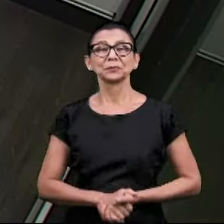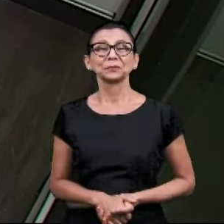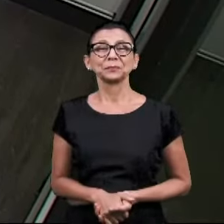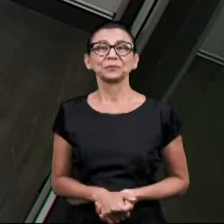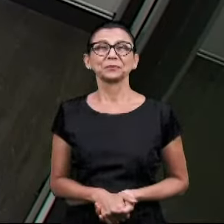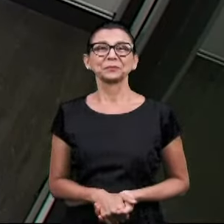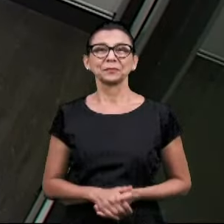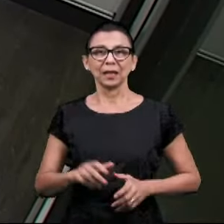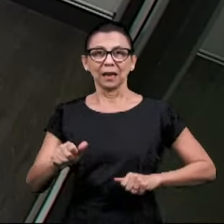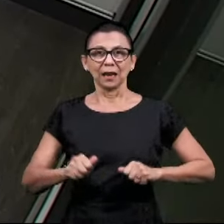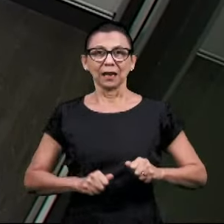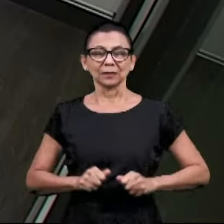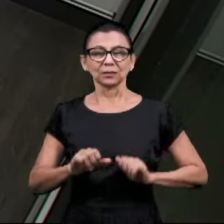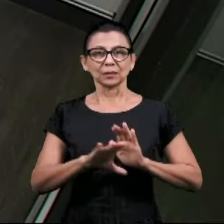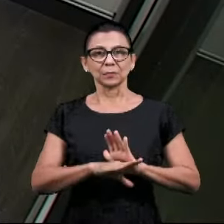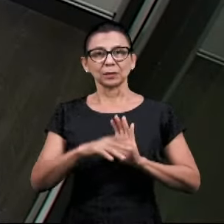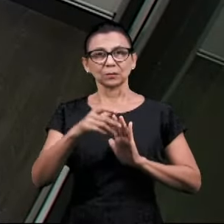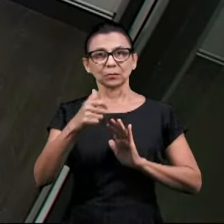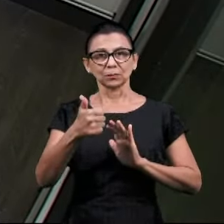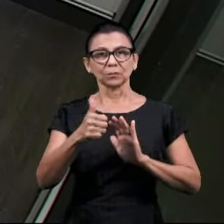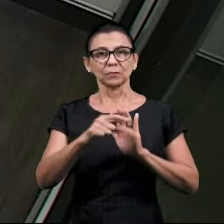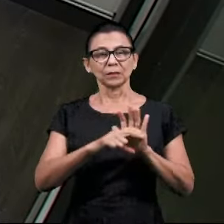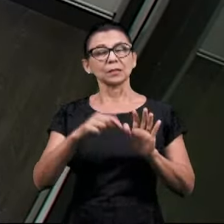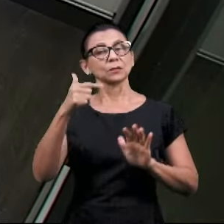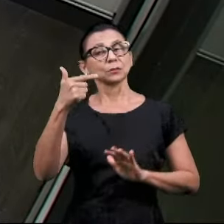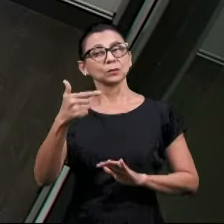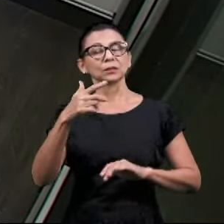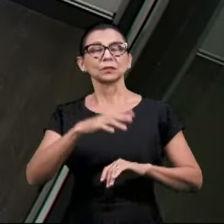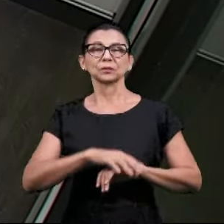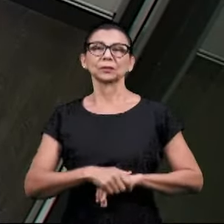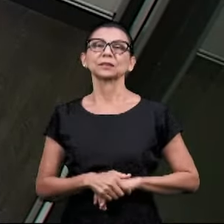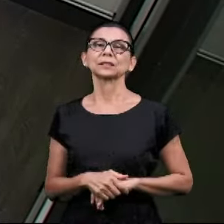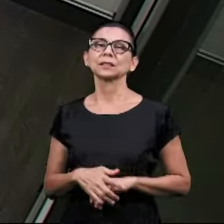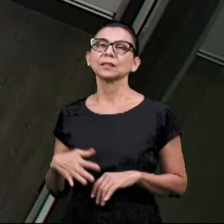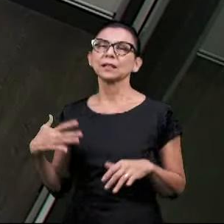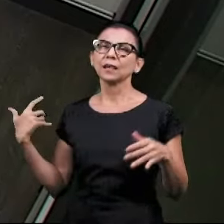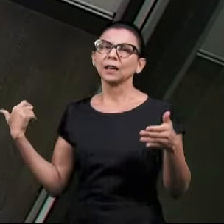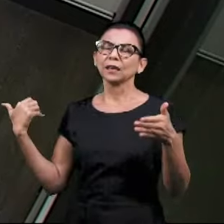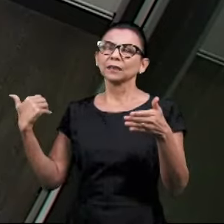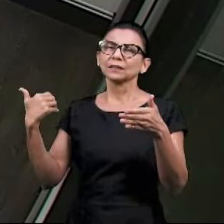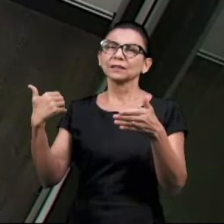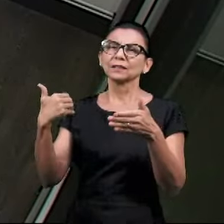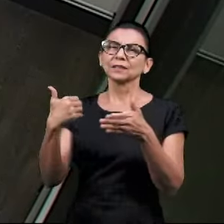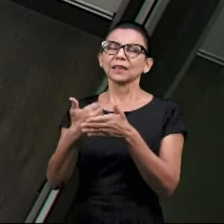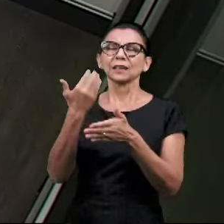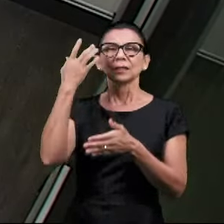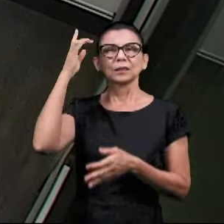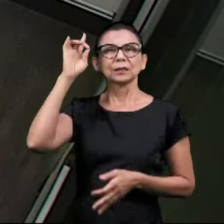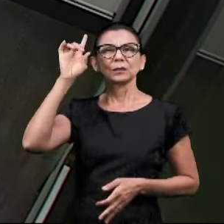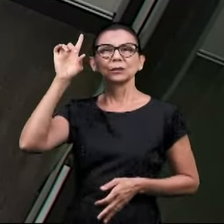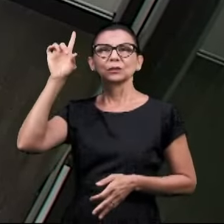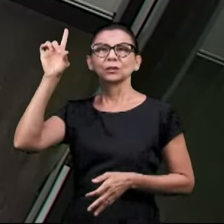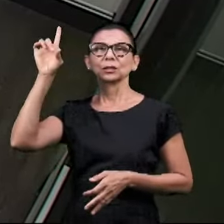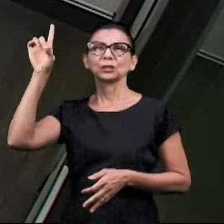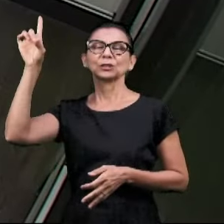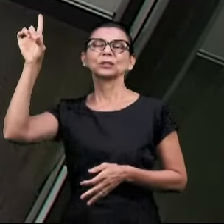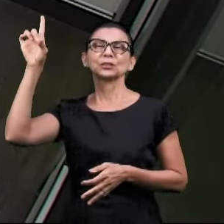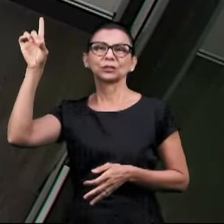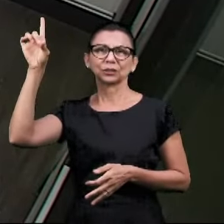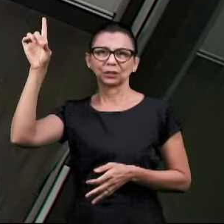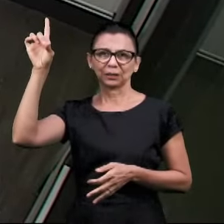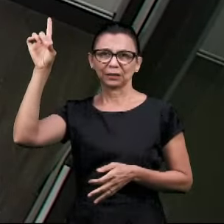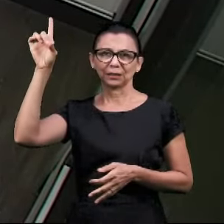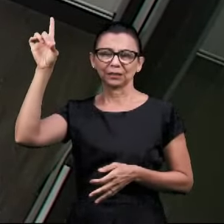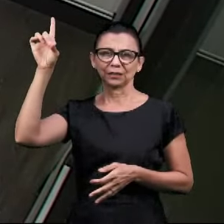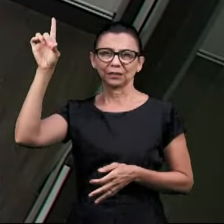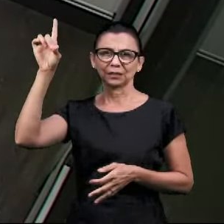bênção. Até o dia em que foi recebido em cima, depois de ter dado